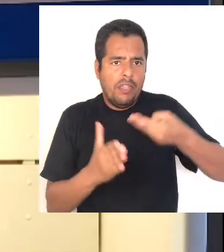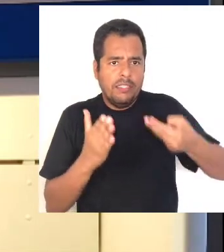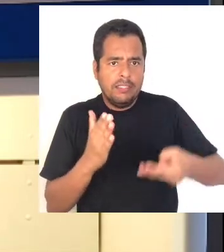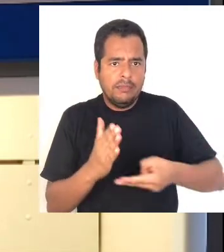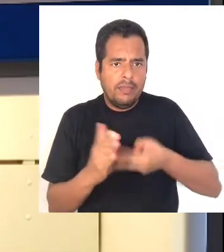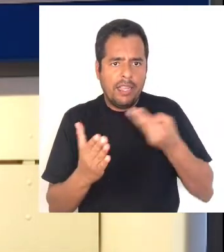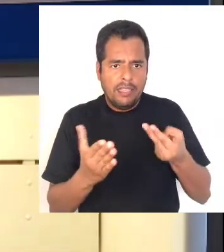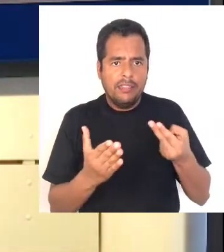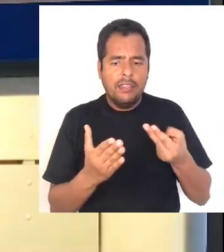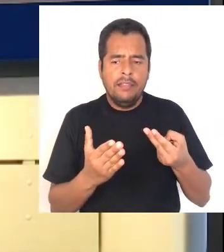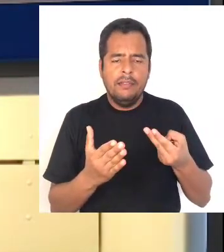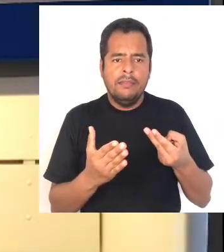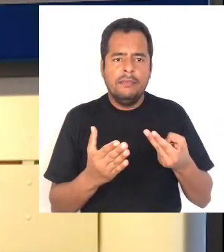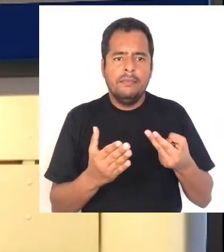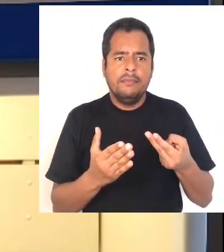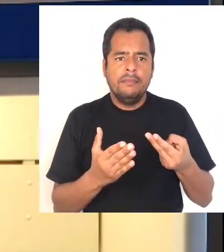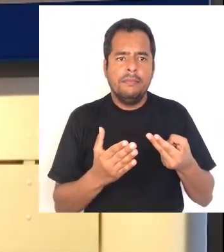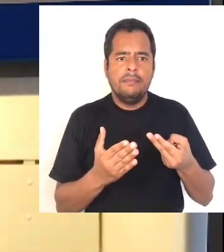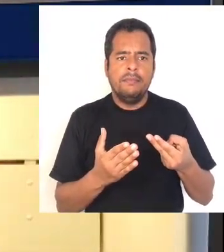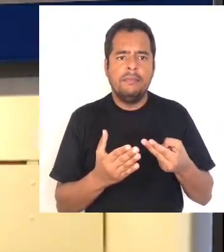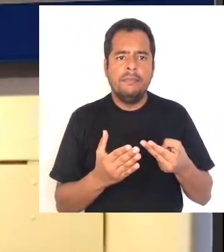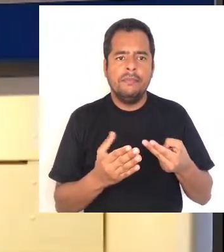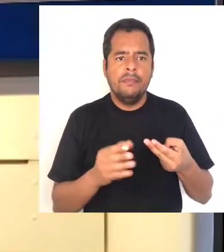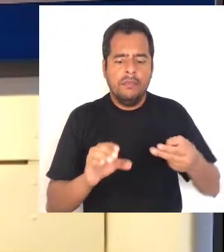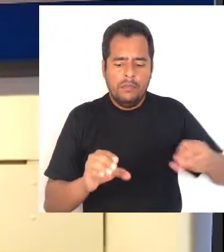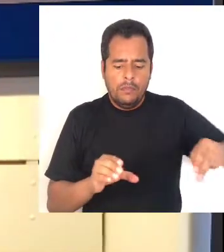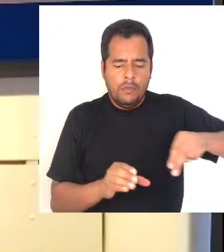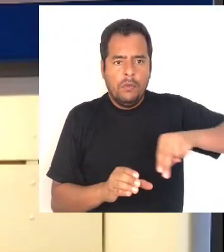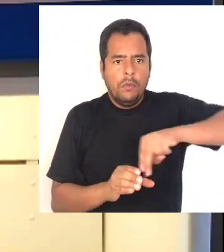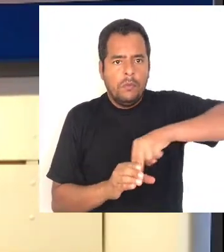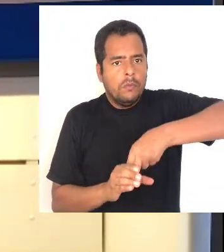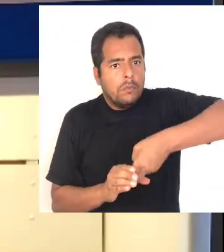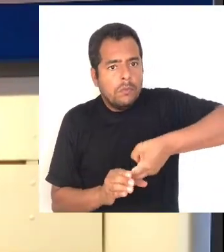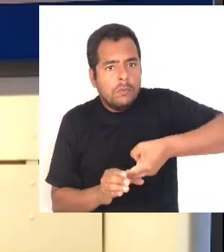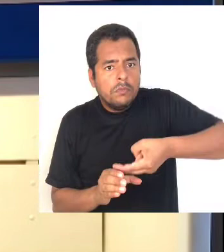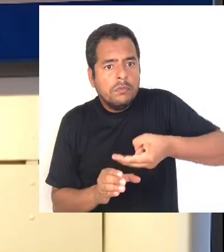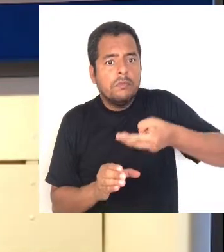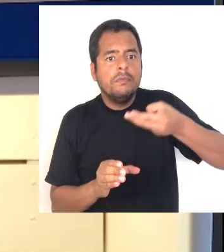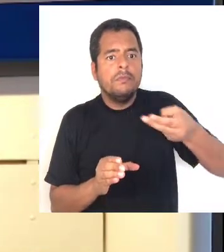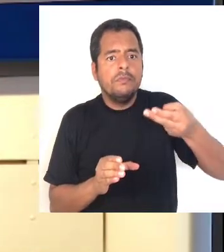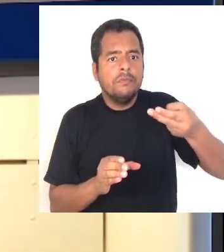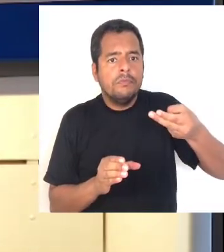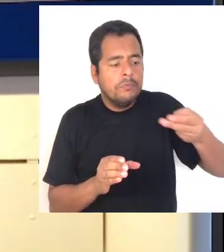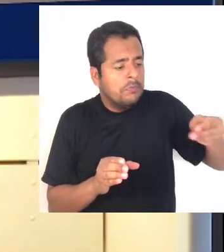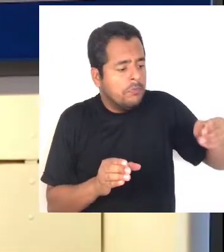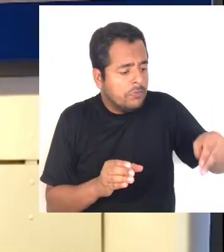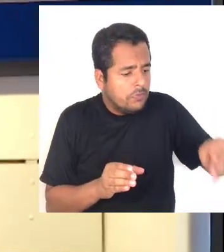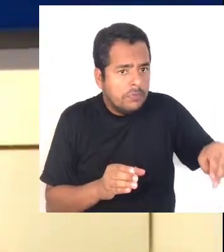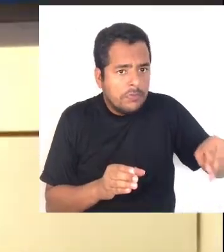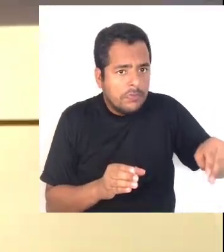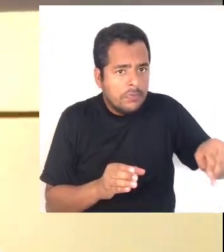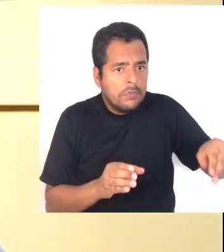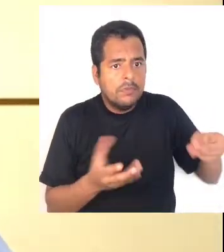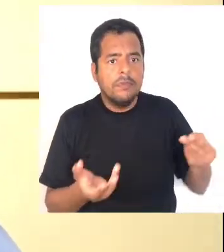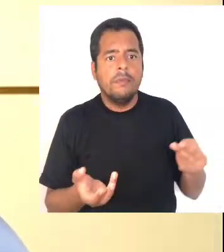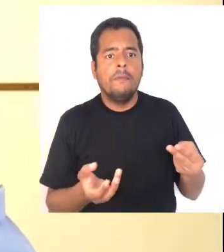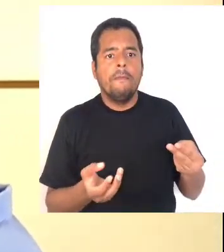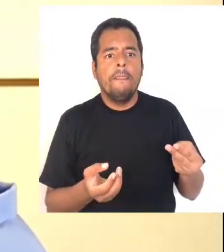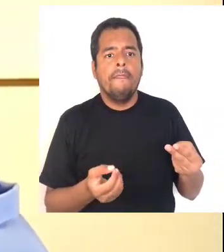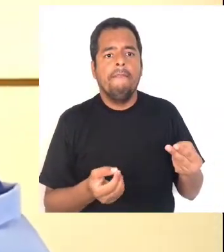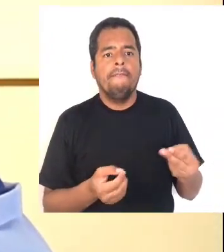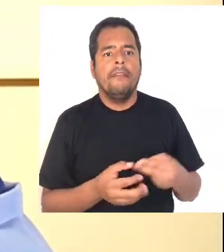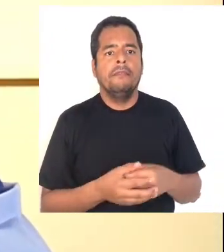uma espátula para coletar o material, ok? E aí, ó, deixa eu transferir aqui para